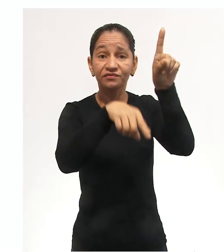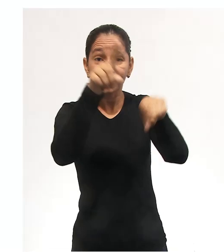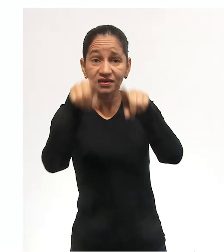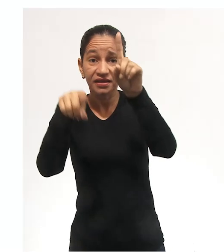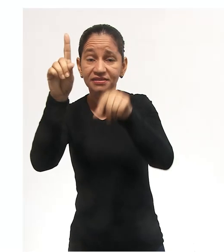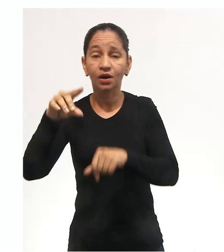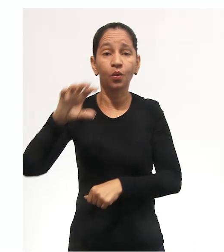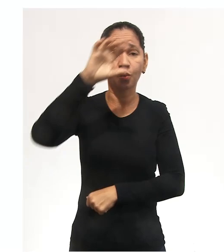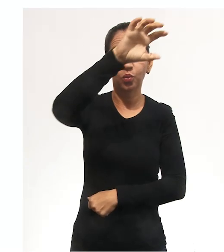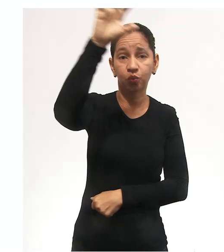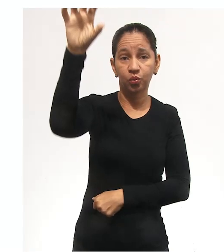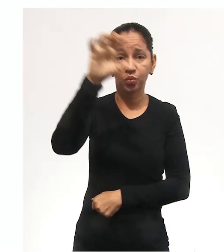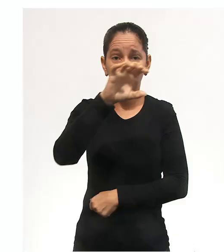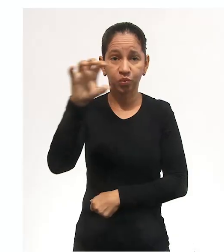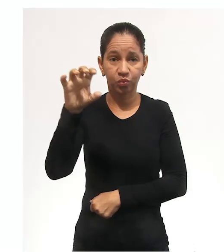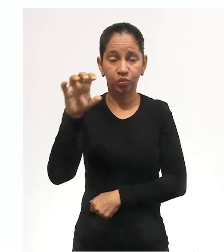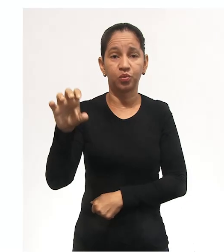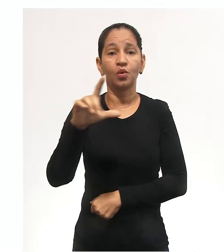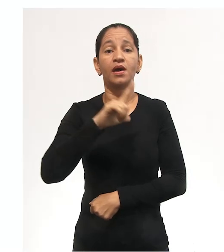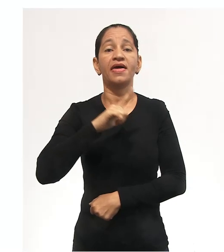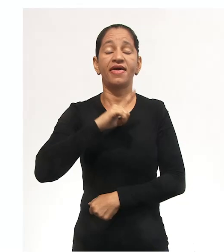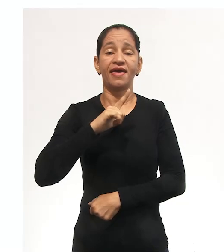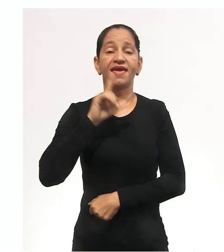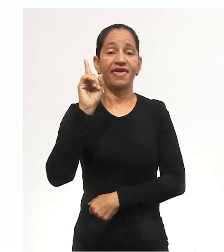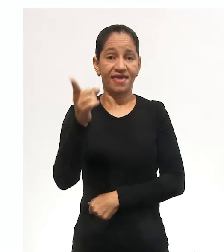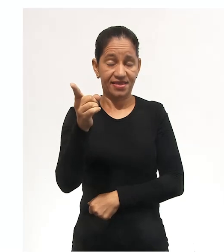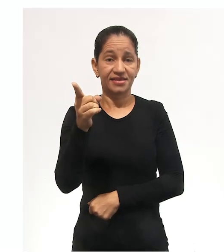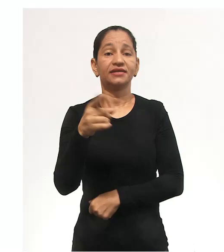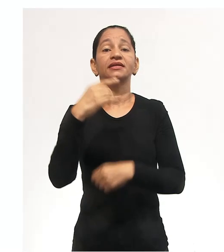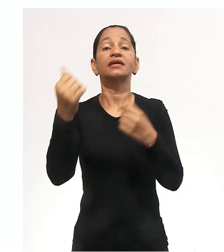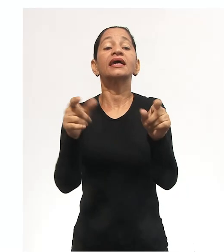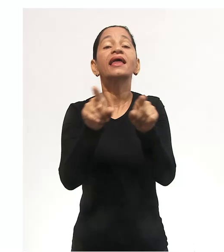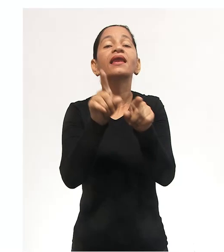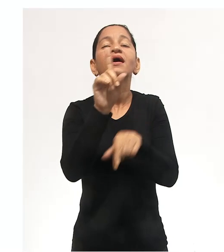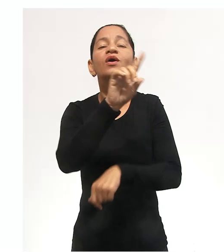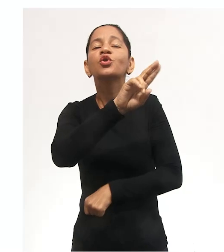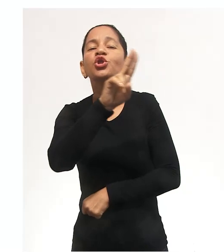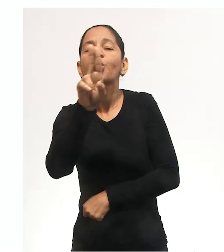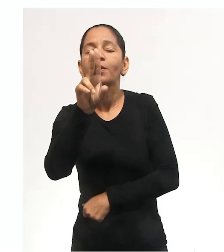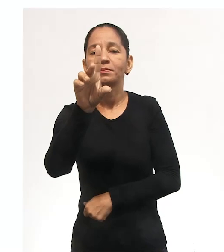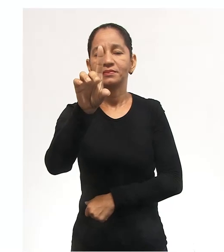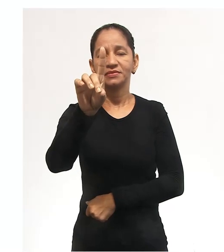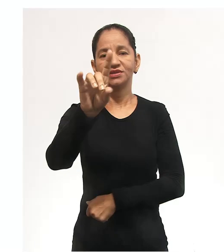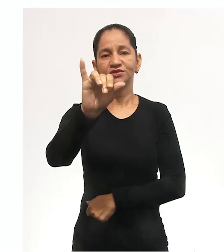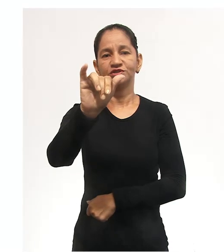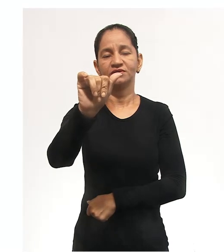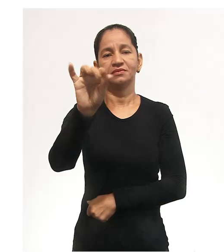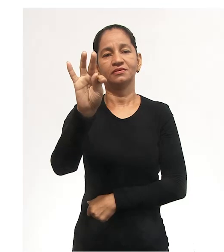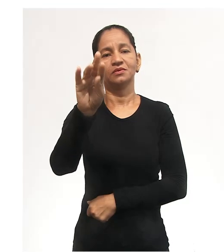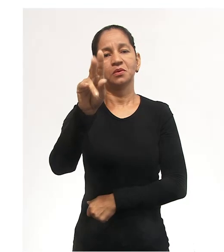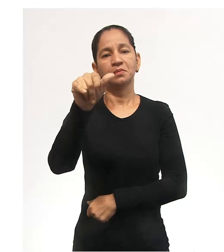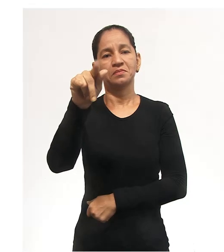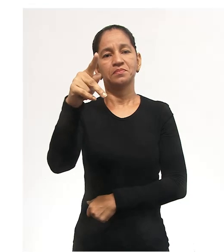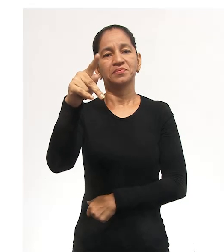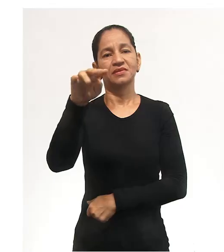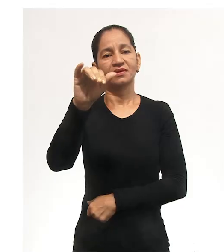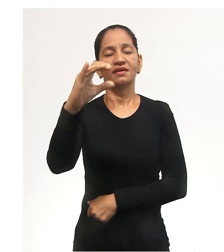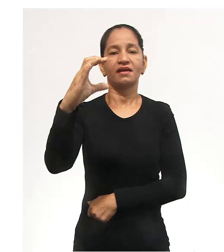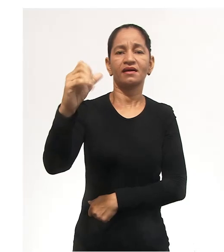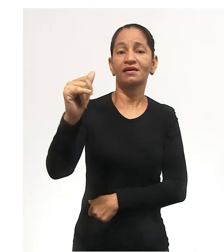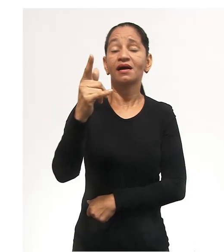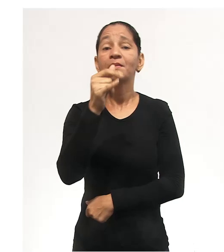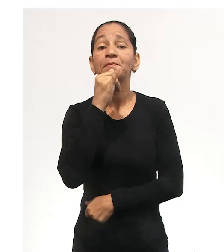regional, também conhecida como variação diatópica. Então, diz respeito a essa diferença de fala